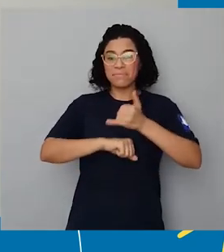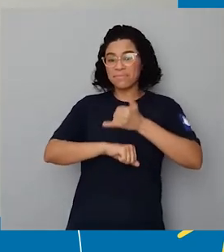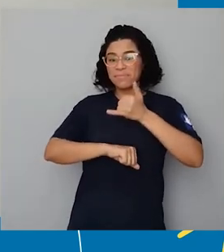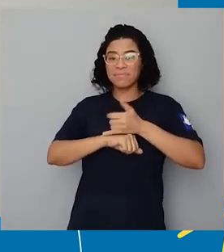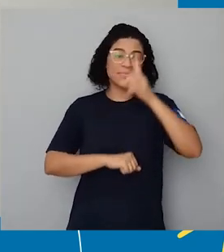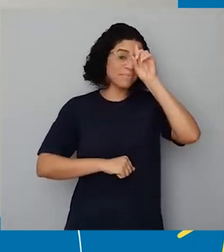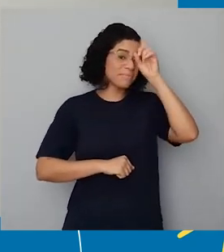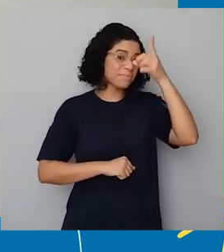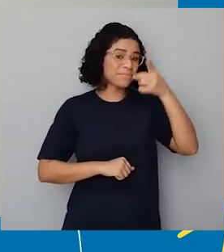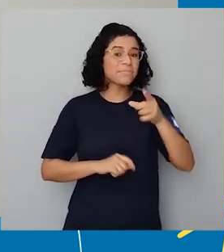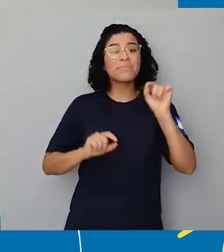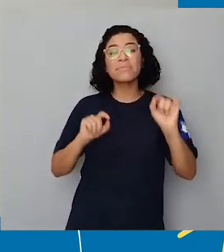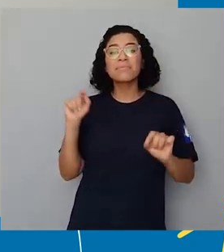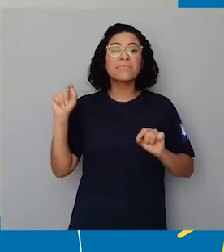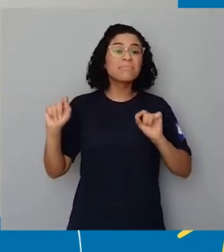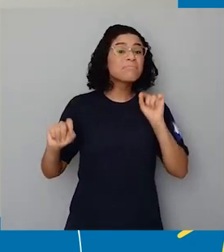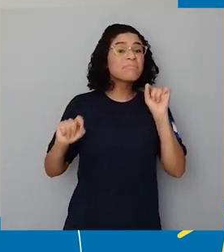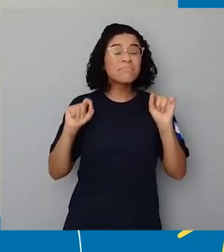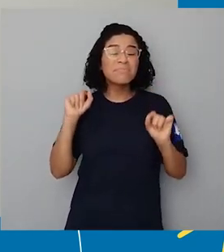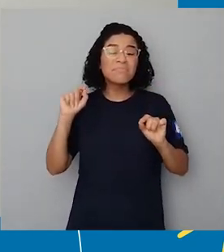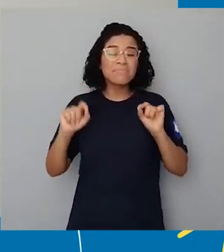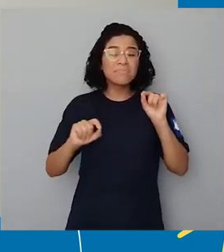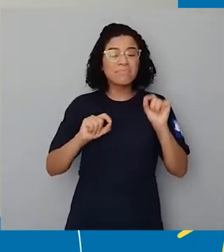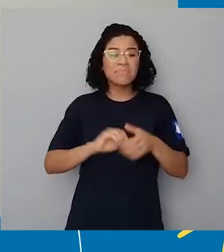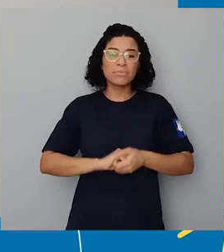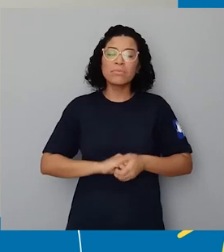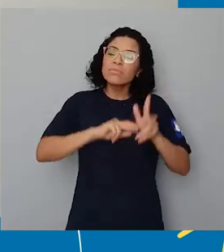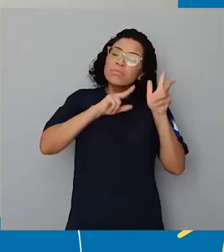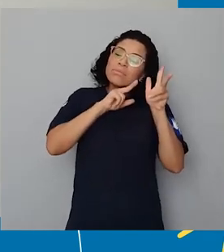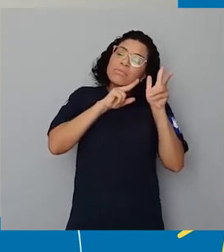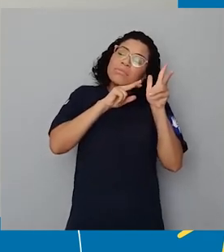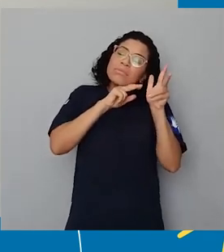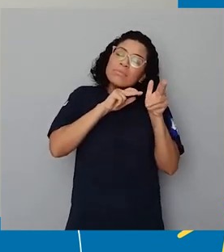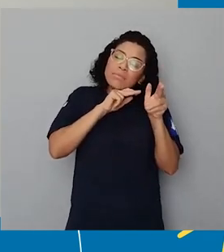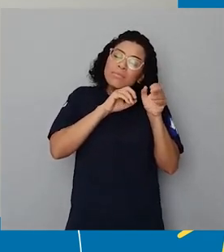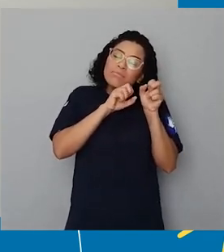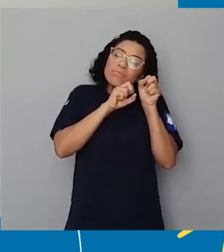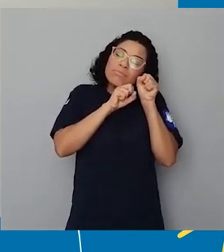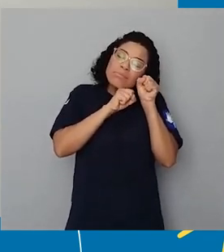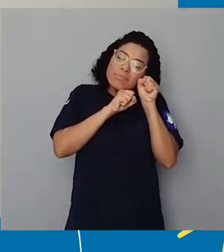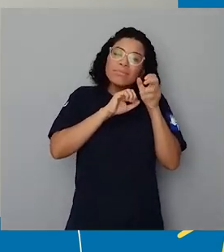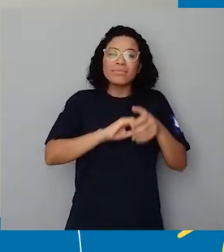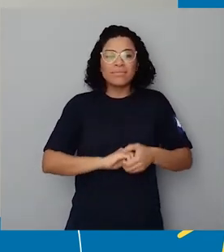Meu mestre mandou fazer o quê? Dar uma cochilada bem gostosa.